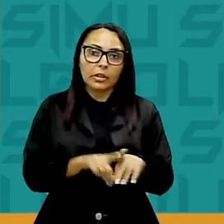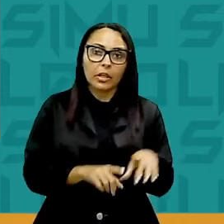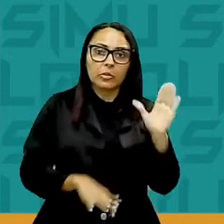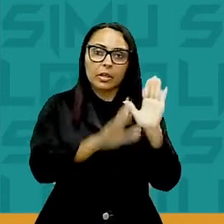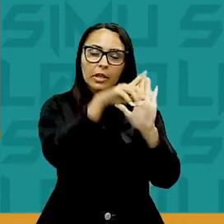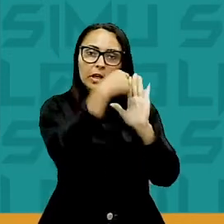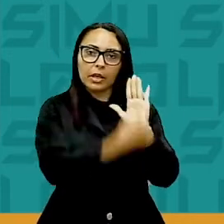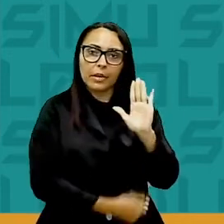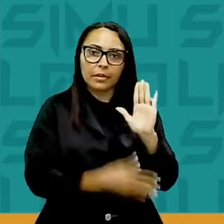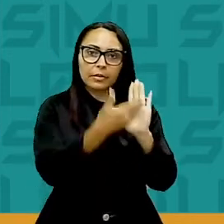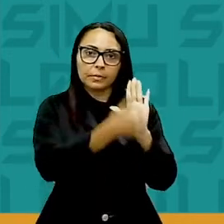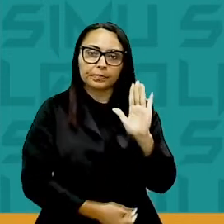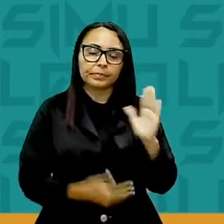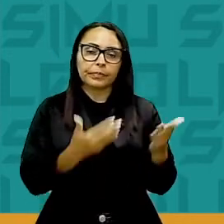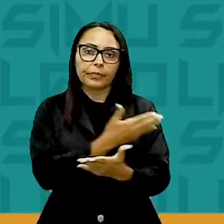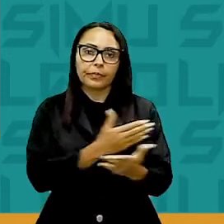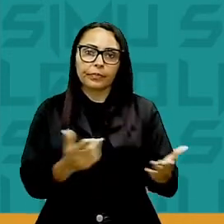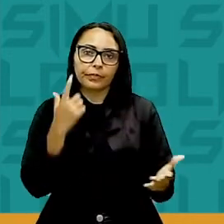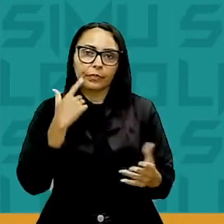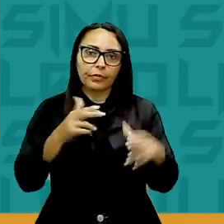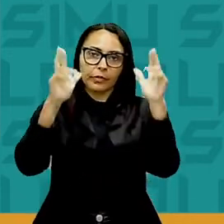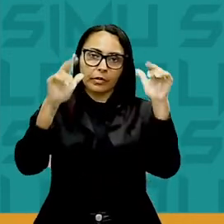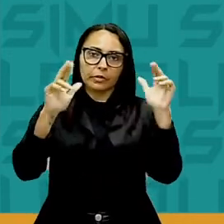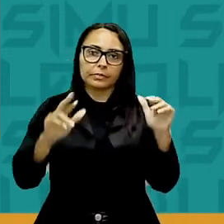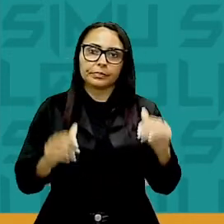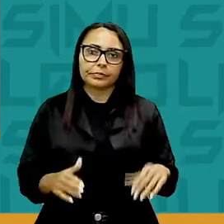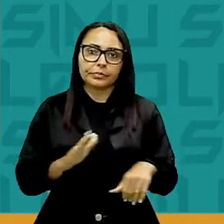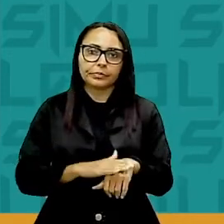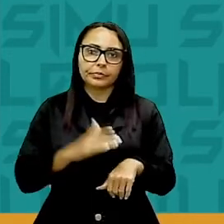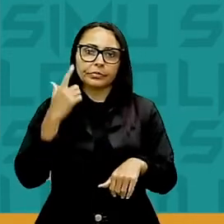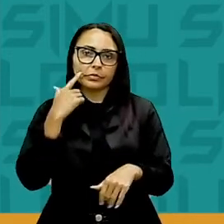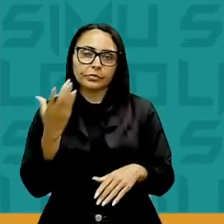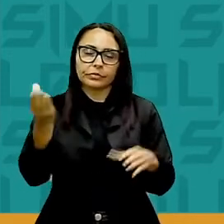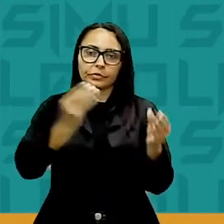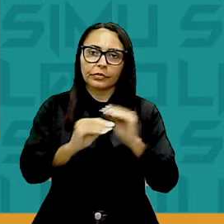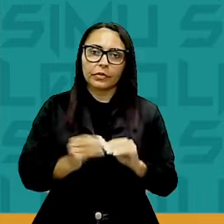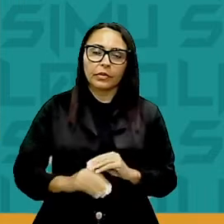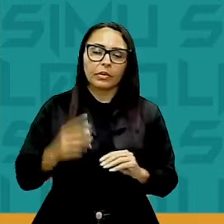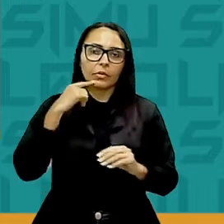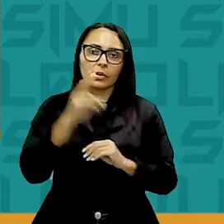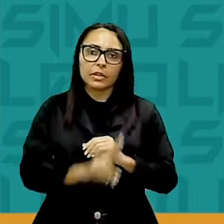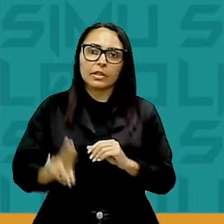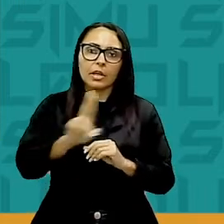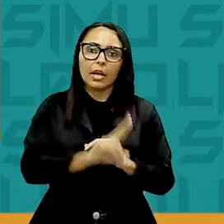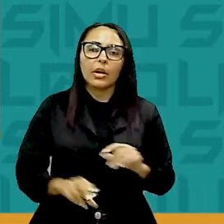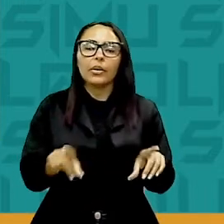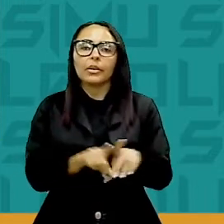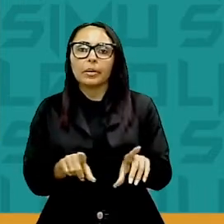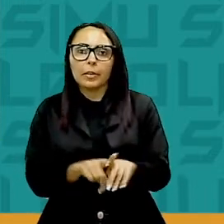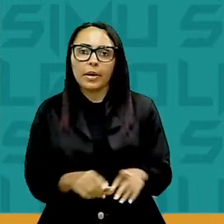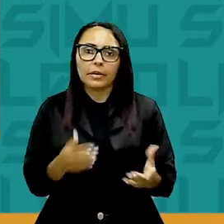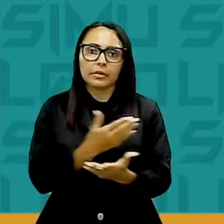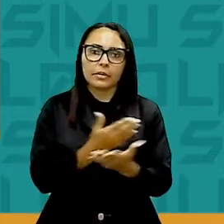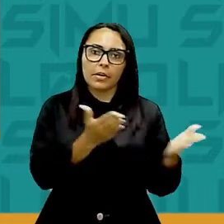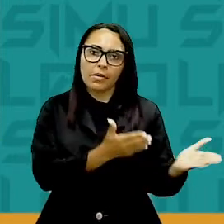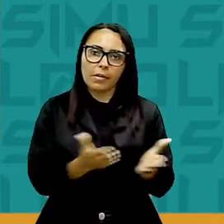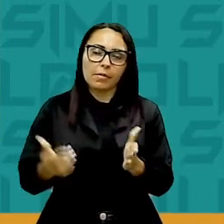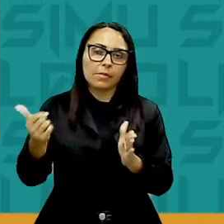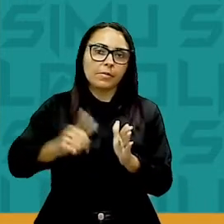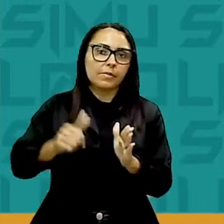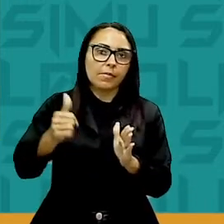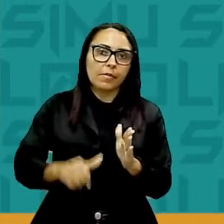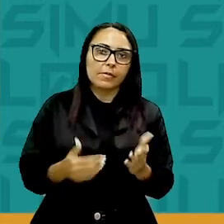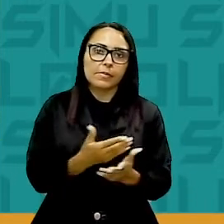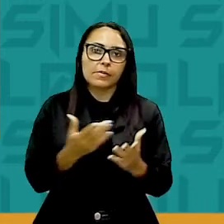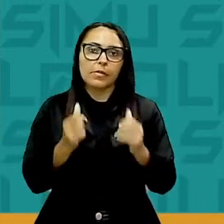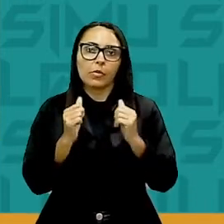dos assuntos mais comentados, aquelas que são mais utilizados na área ali das avaliações, e